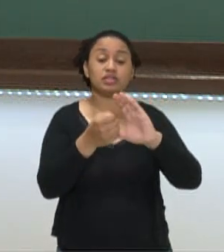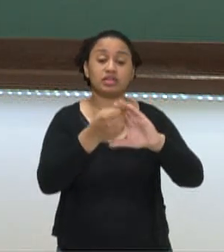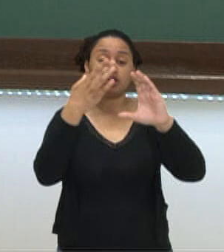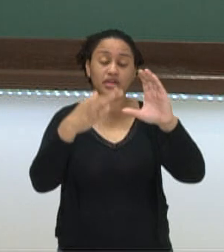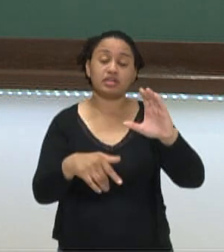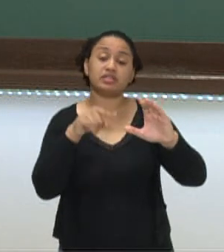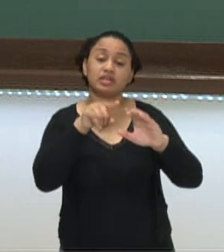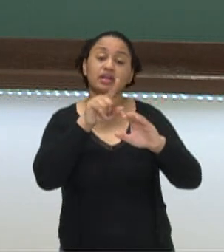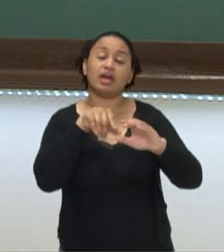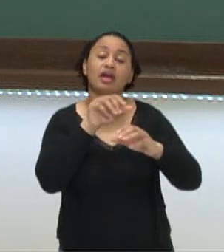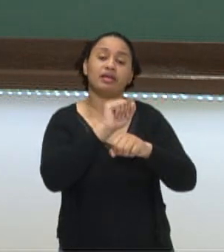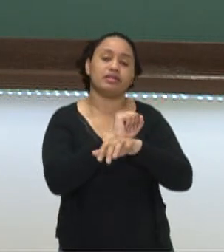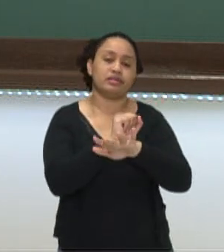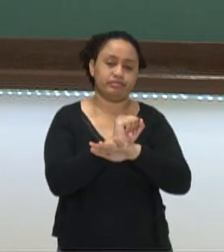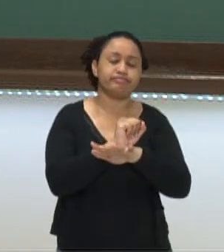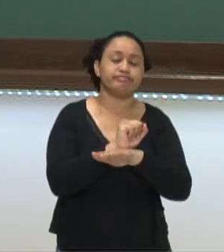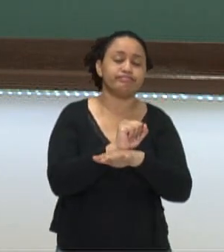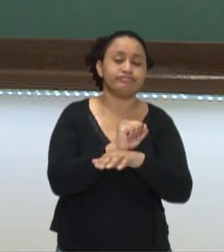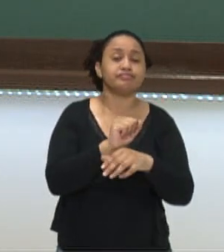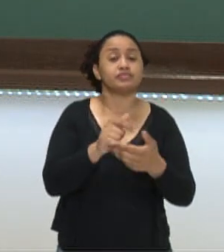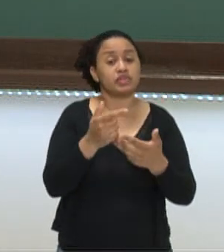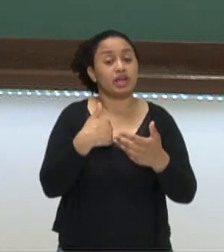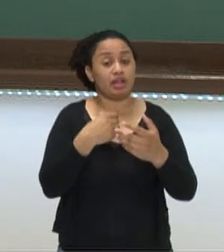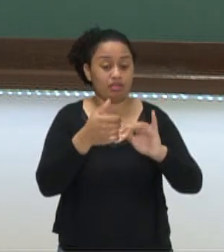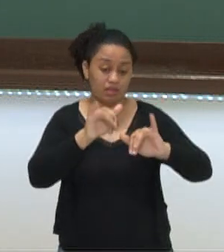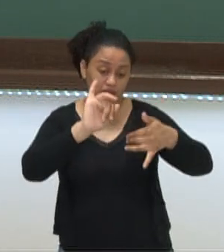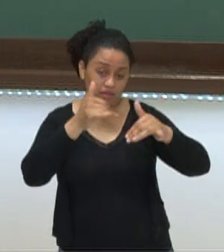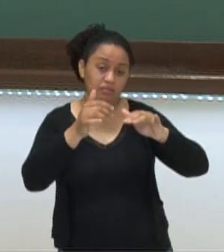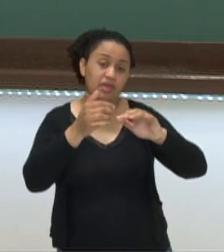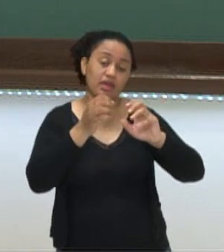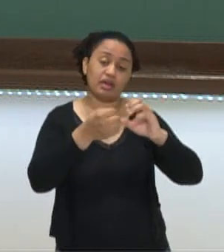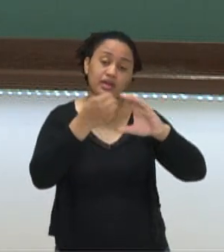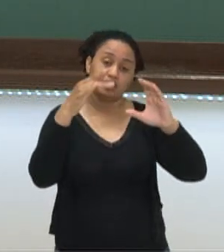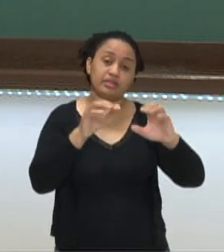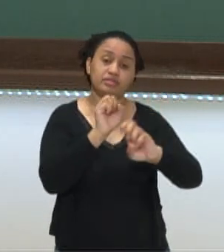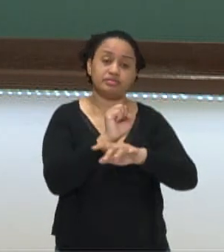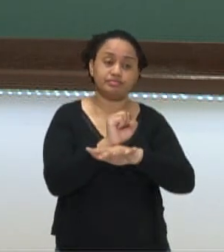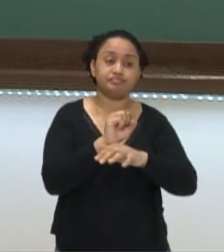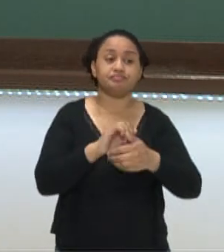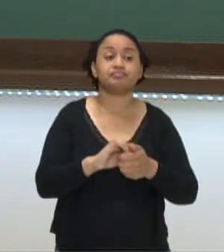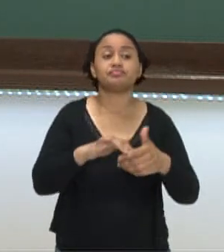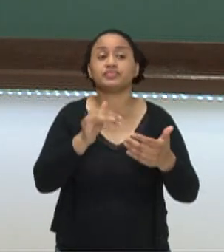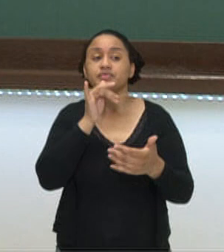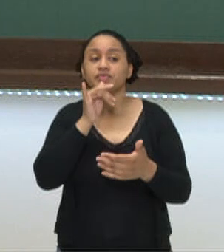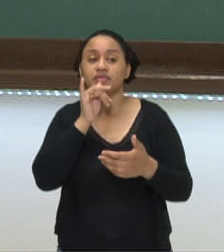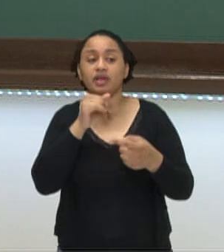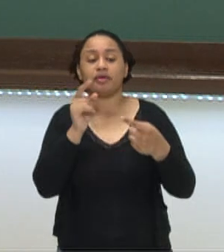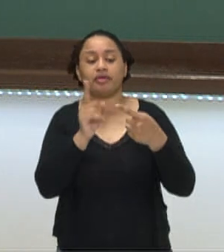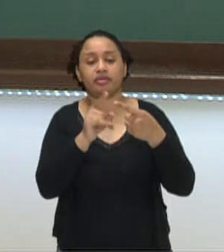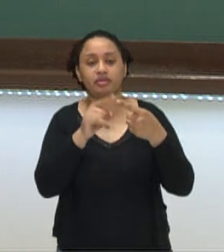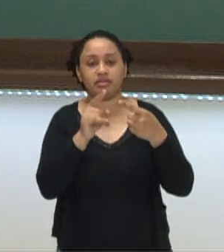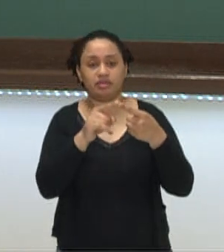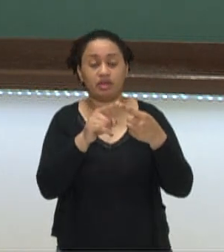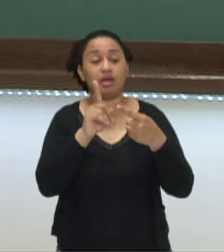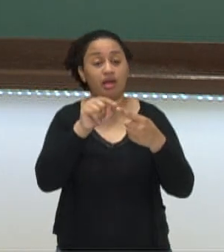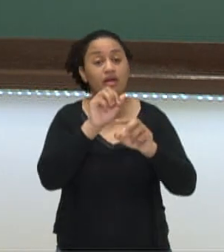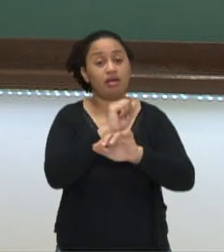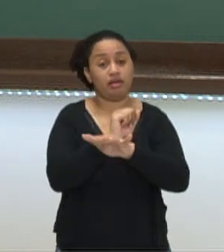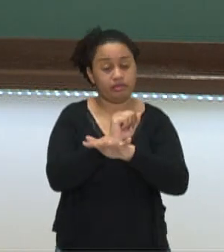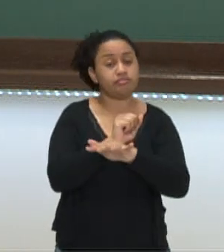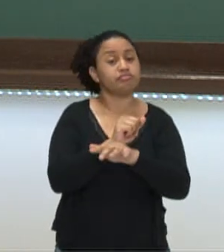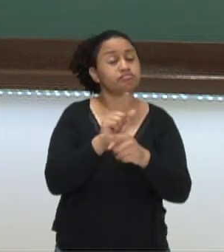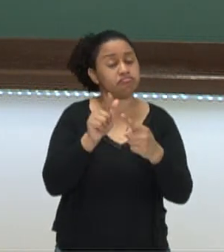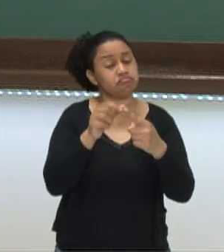caracteriza essa substância como ácida, quimicamente falando. Então, por exemplo, aqui, a primeira afirmativa, o sistema é